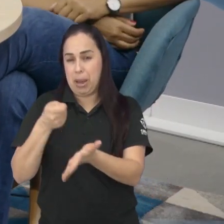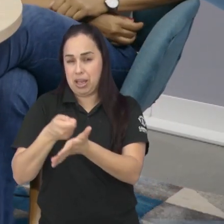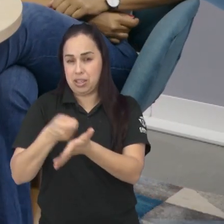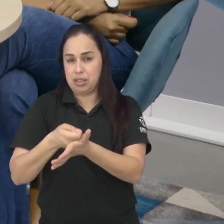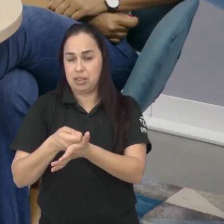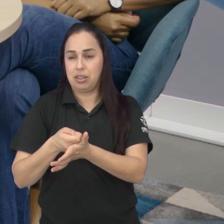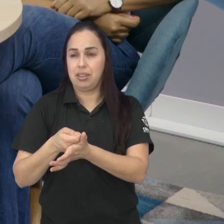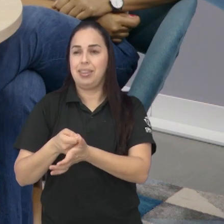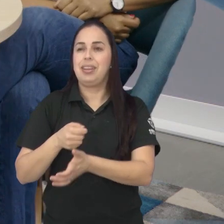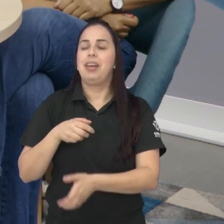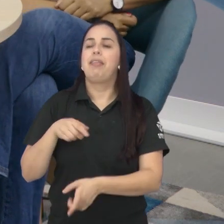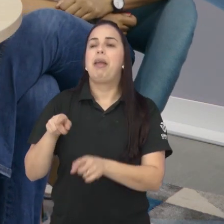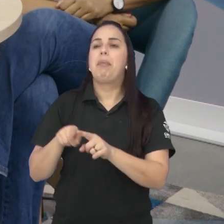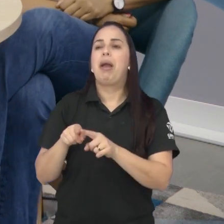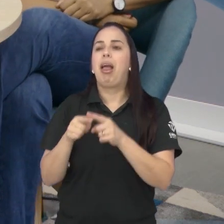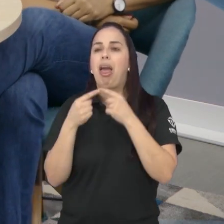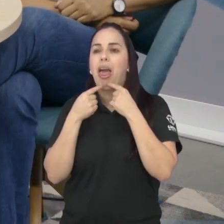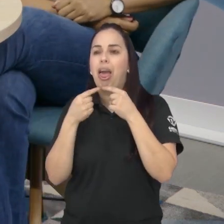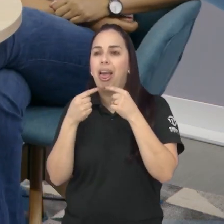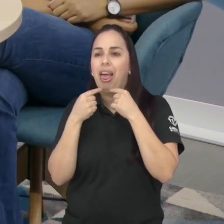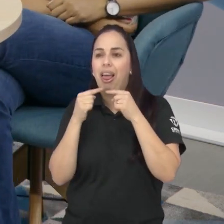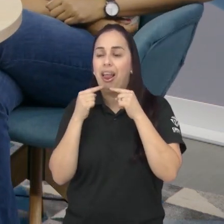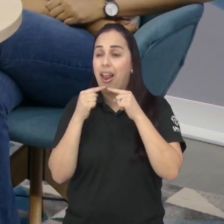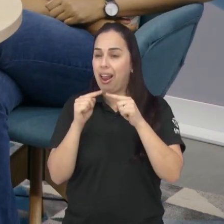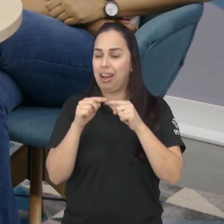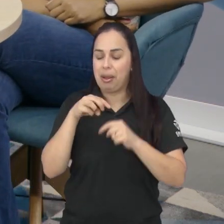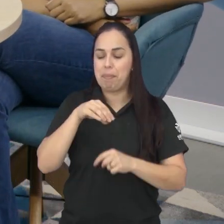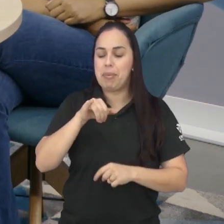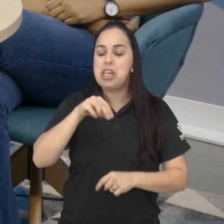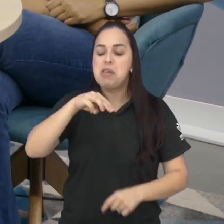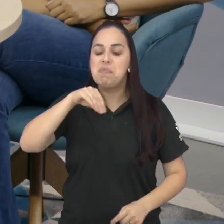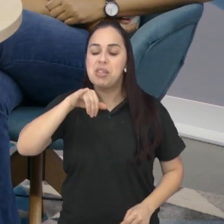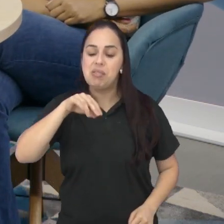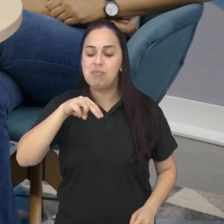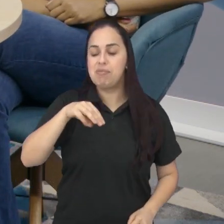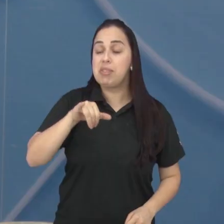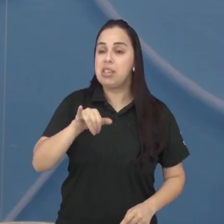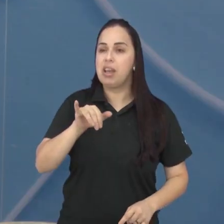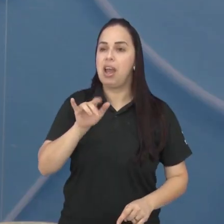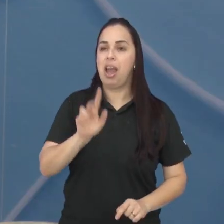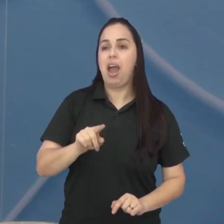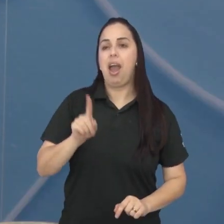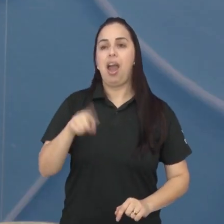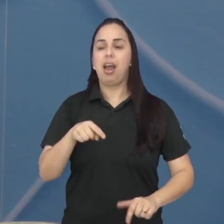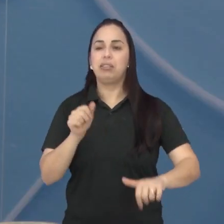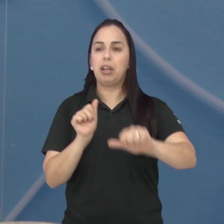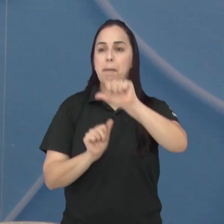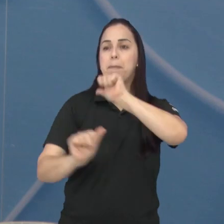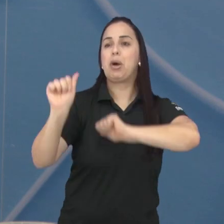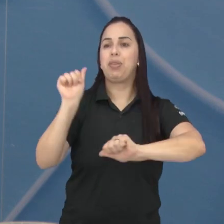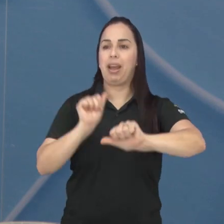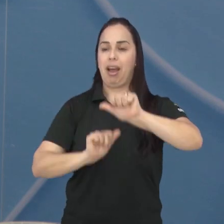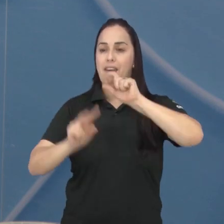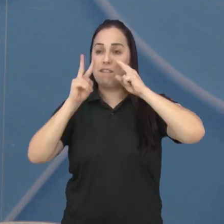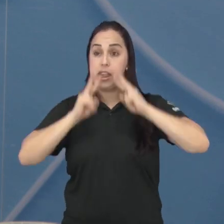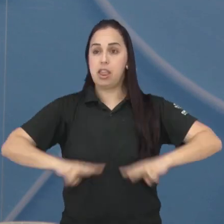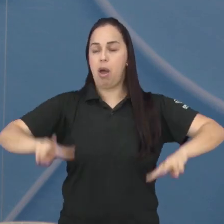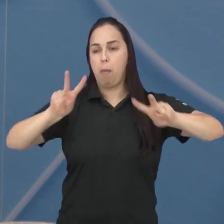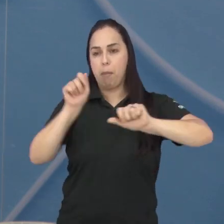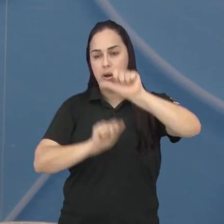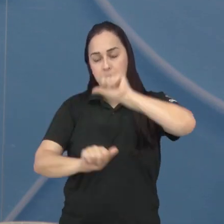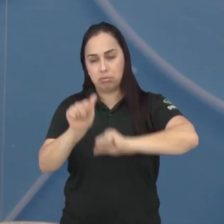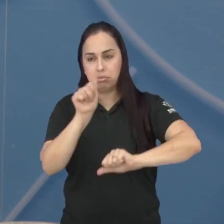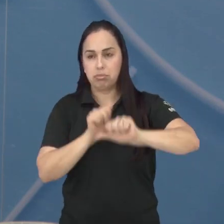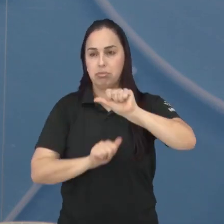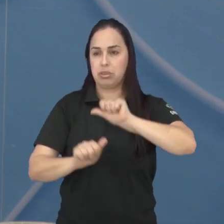uma forma de desconstruir a nossa, né, própria visão do que é essa situação, desse contexto,